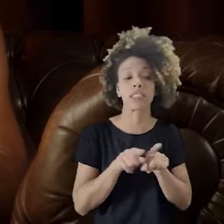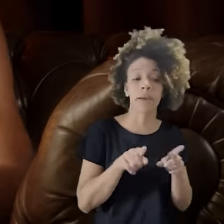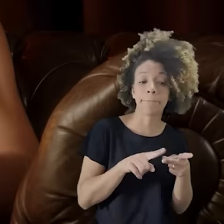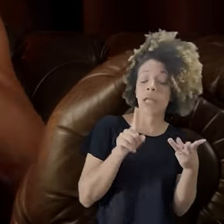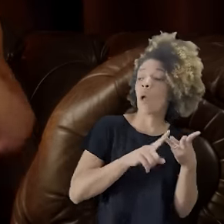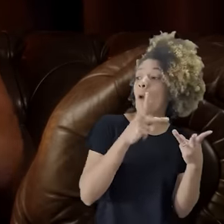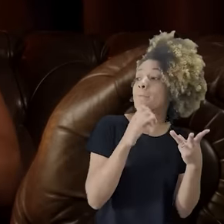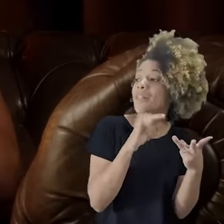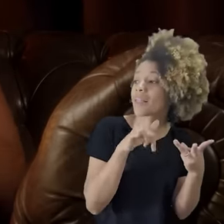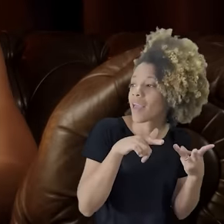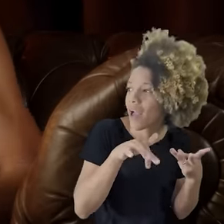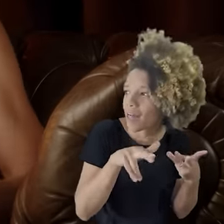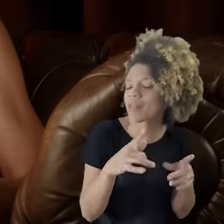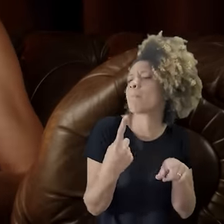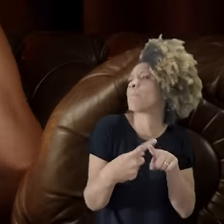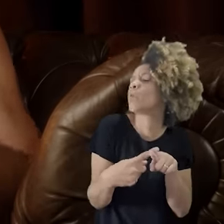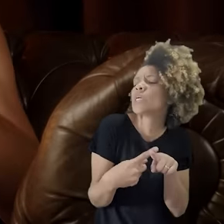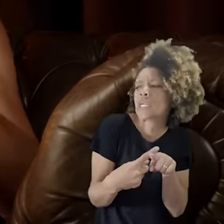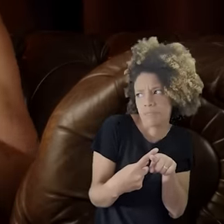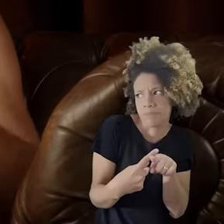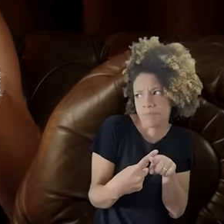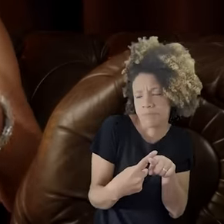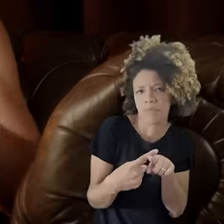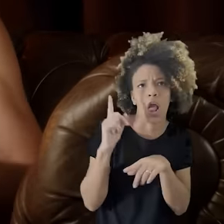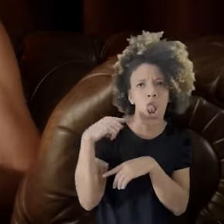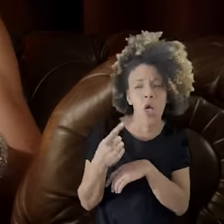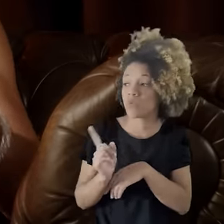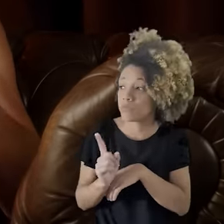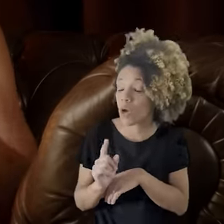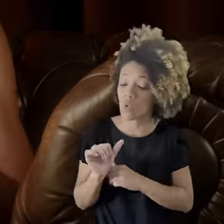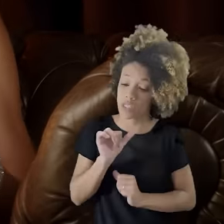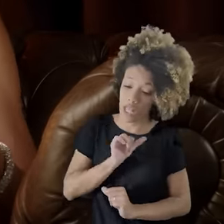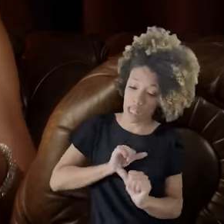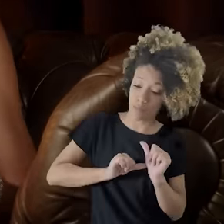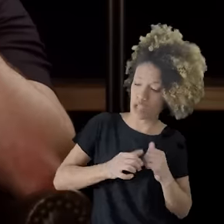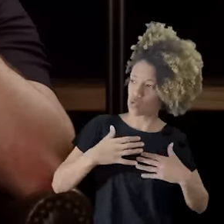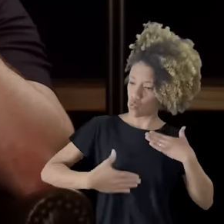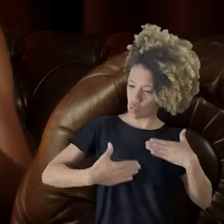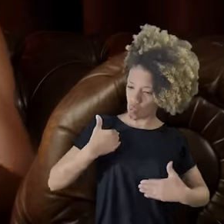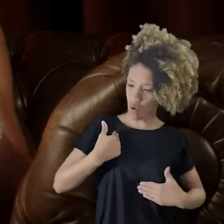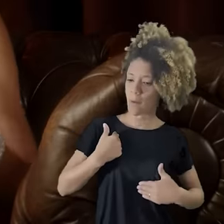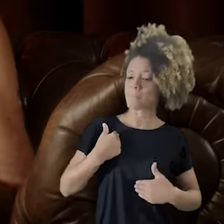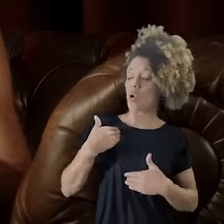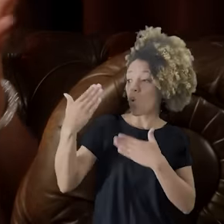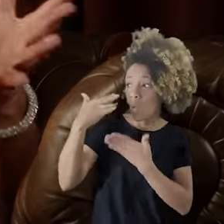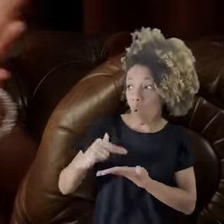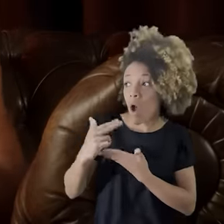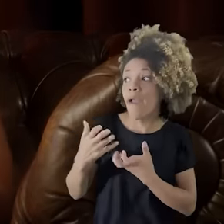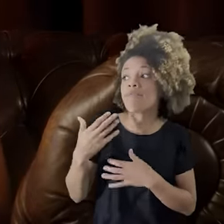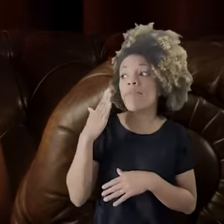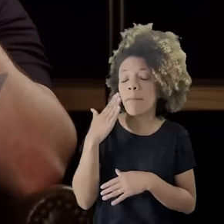papo com psiquiatra porque o psiquiatra né Não é questão de dizer é louco como você tá mudando o seu corpo psiquiátrica Ele quer saber